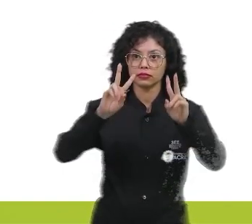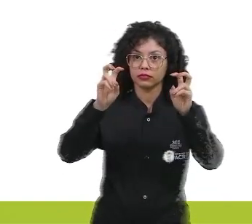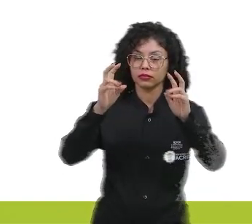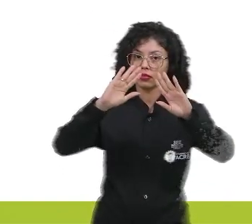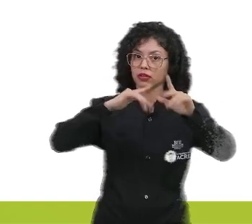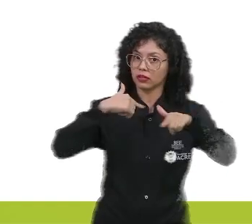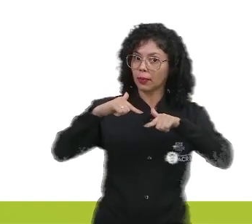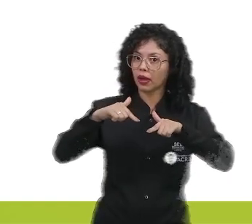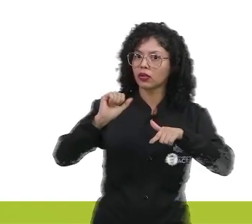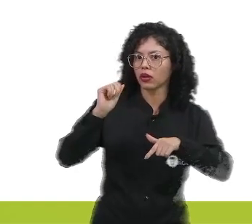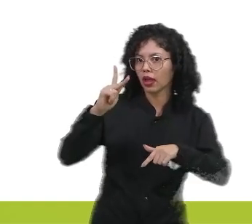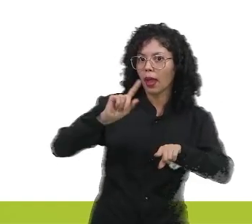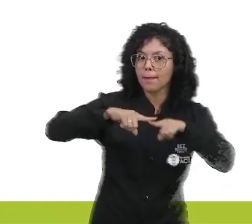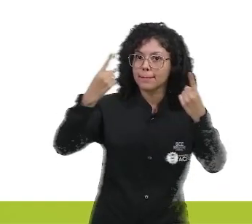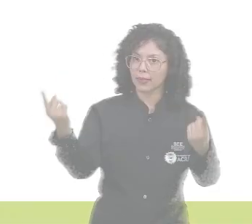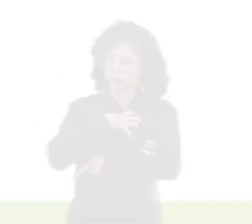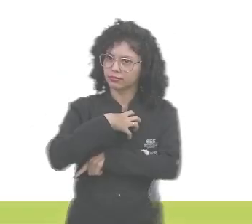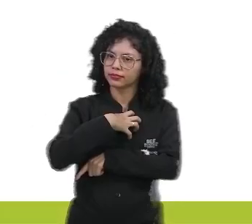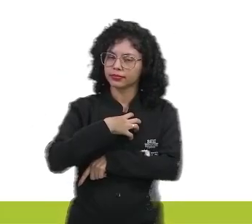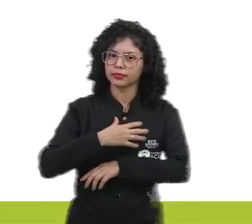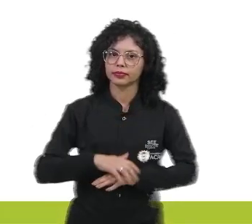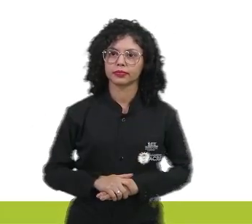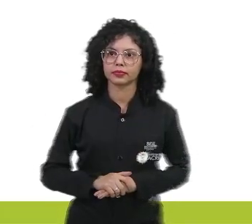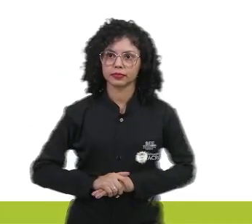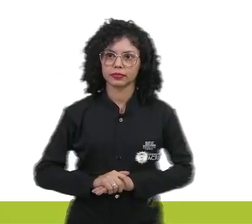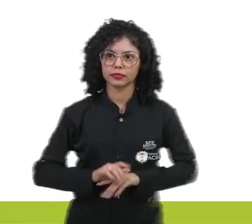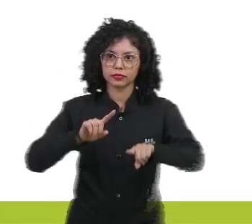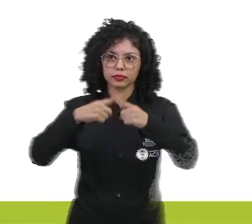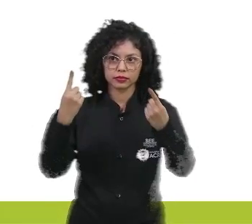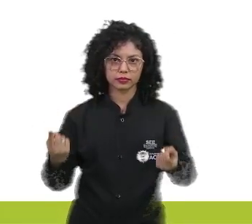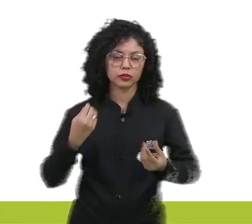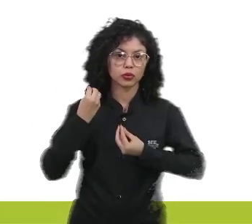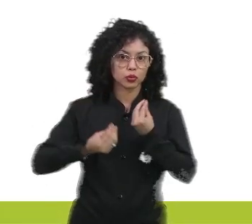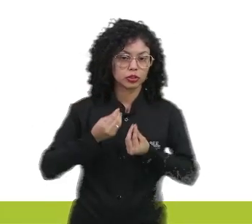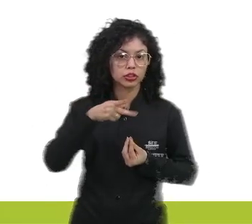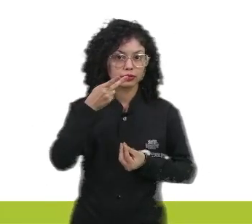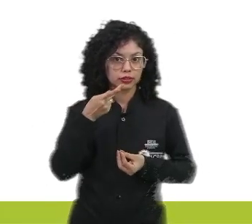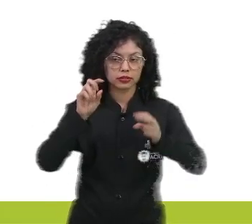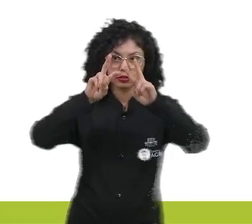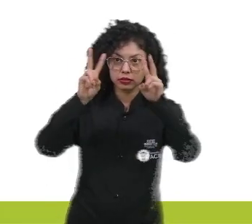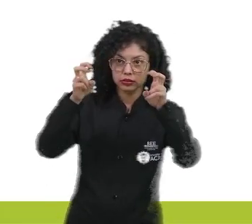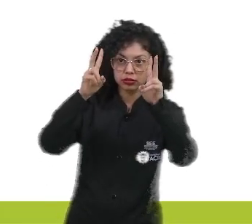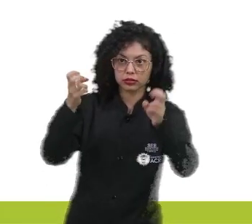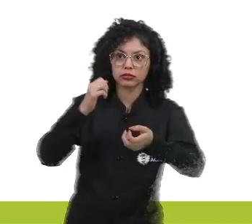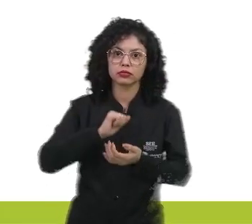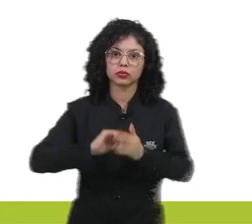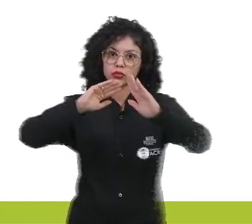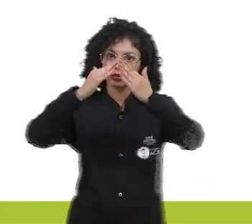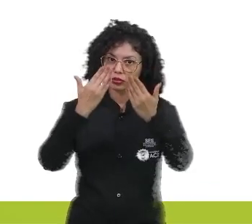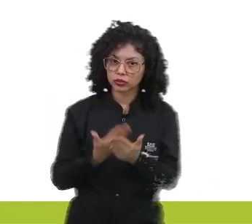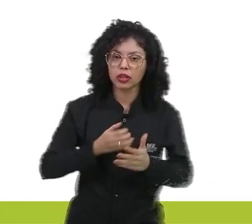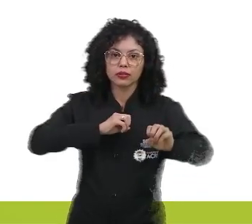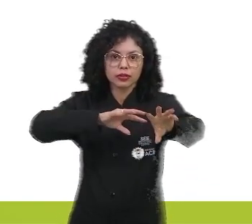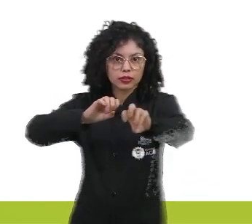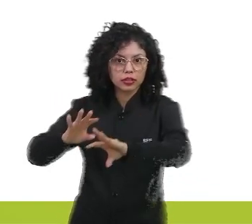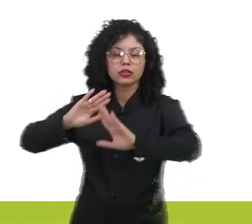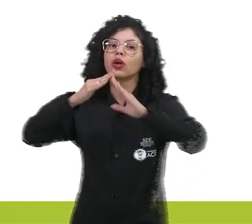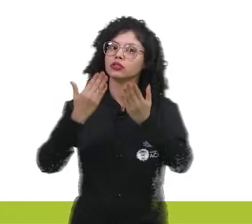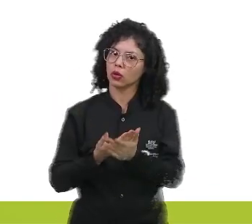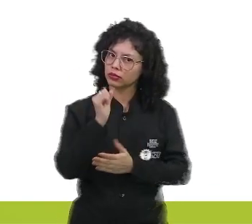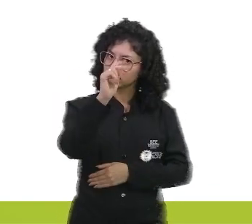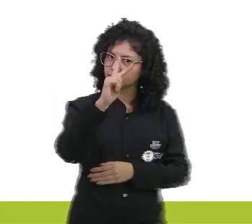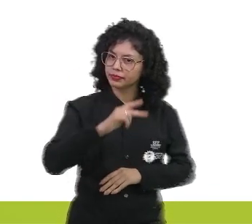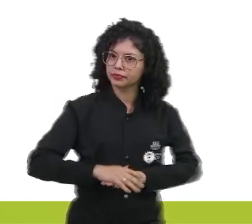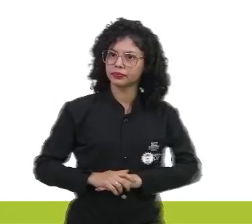seria trabalho, tá? Ó, trabalho. Mas como a gente está falando no aspecto escolar, aqui seria escola, tá